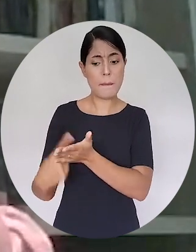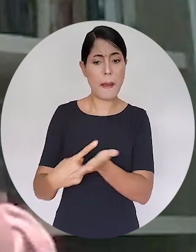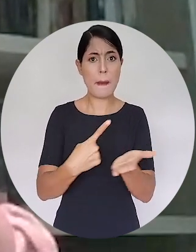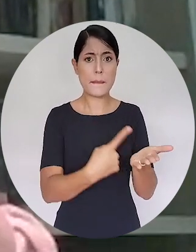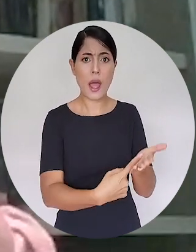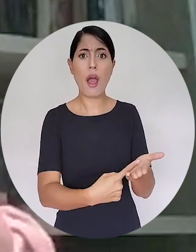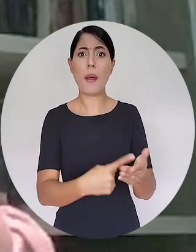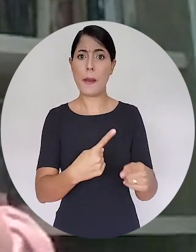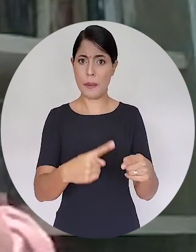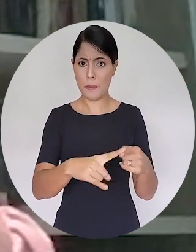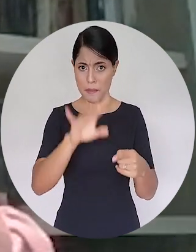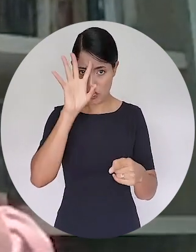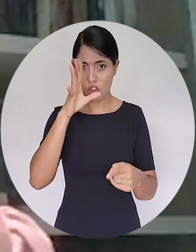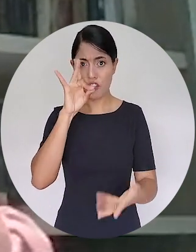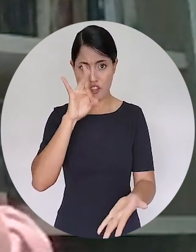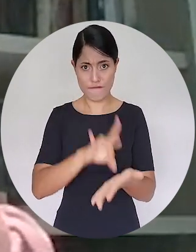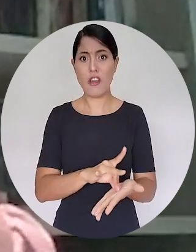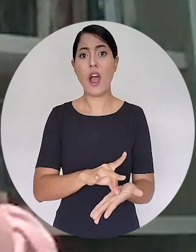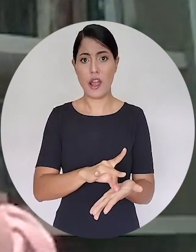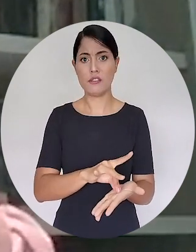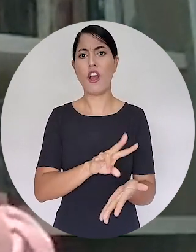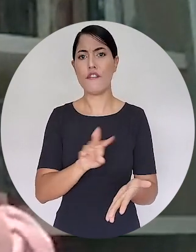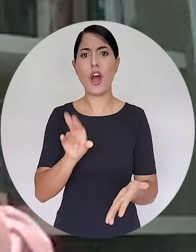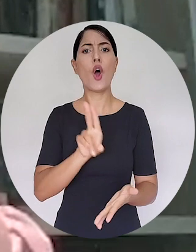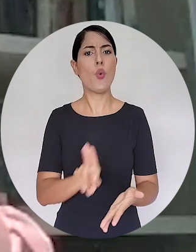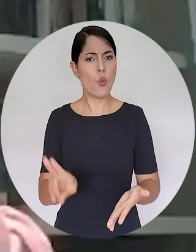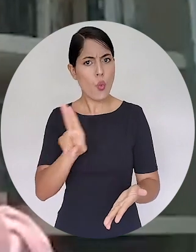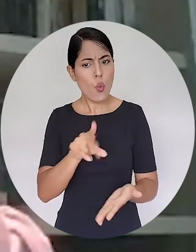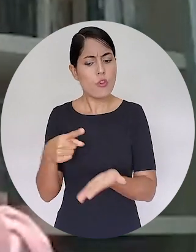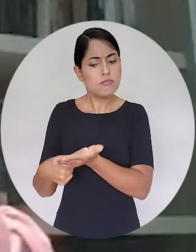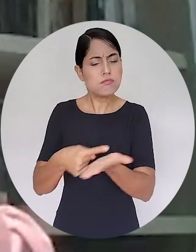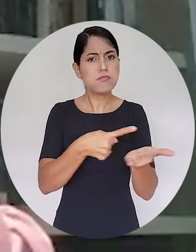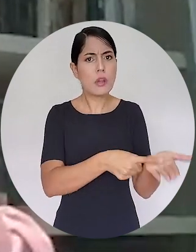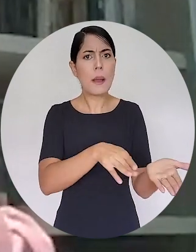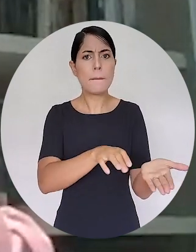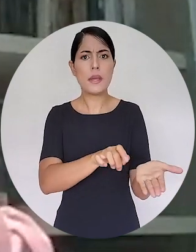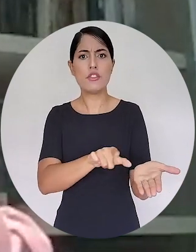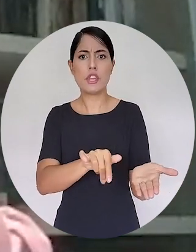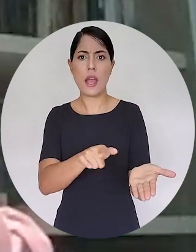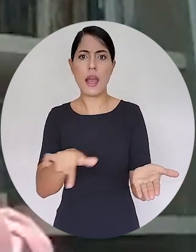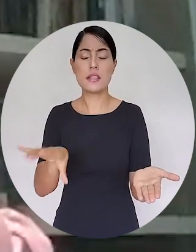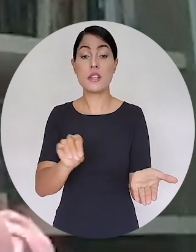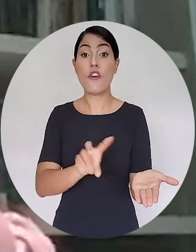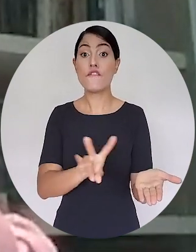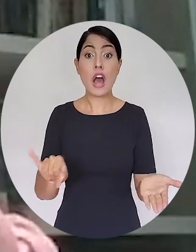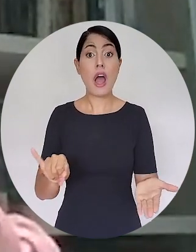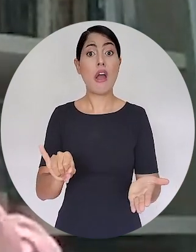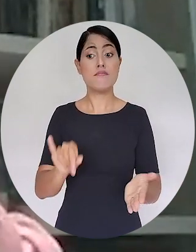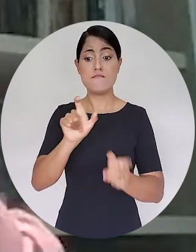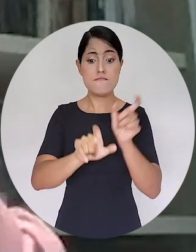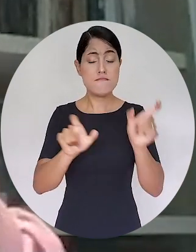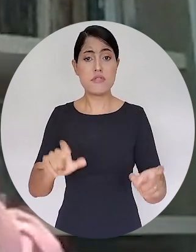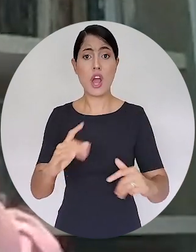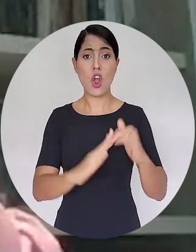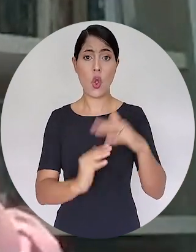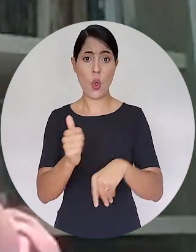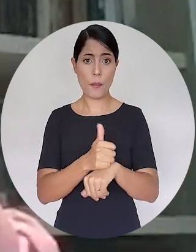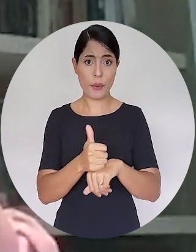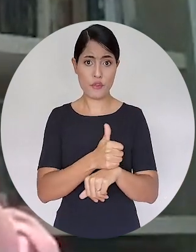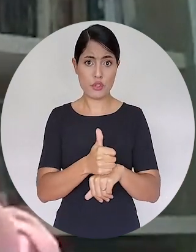gente começar a ter uma maior utilização da mediação, né? É natural que você comece a ter mediadores, mediadoras